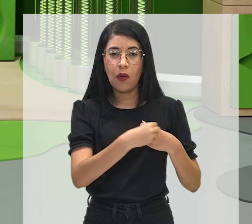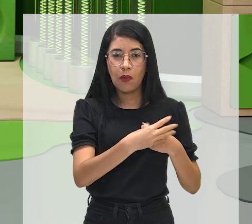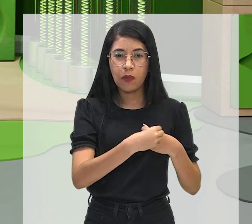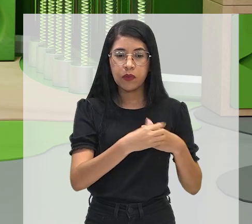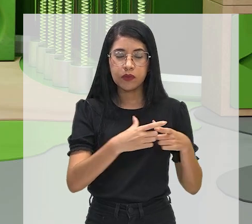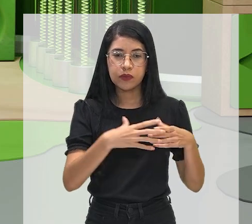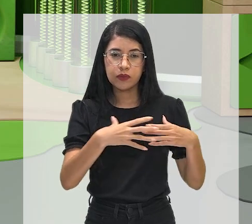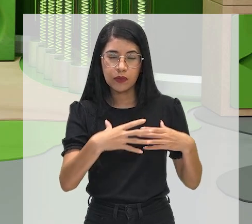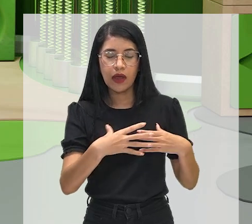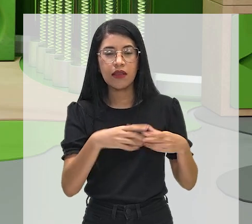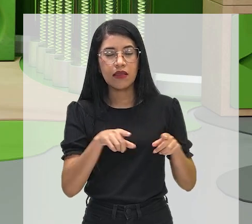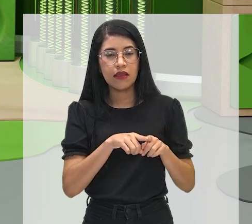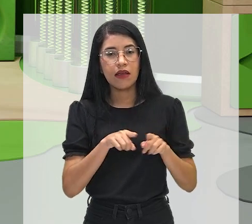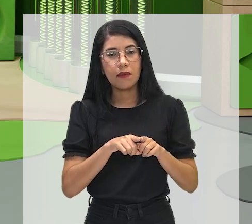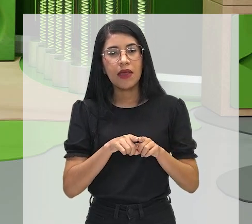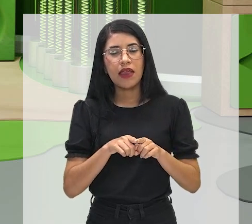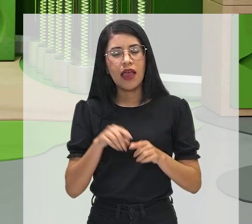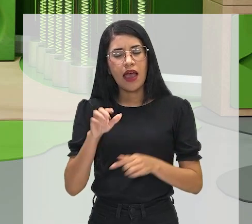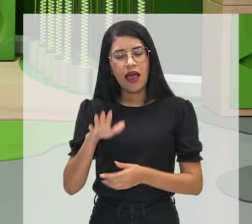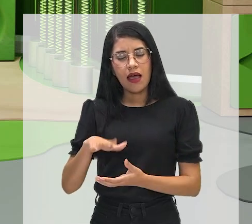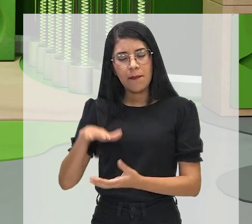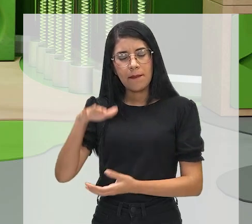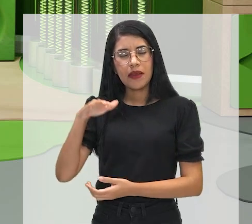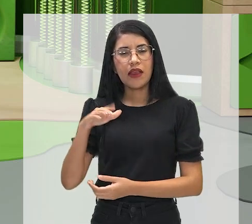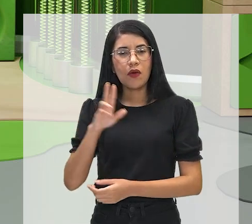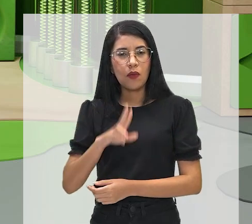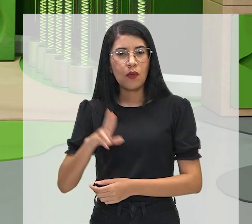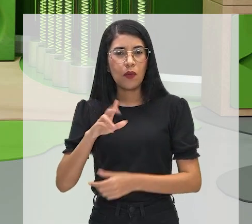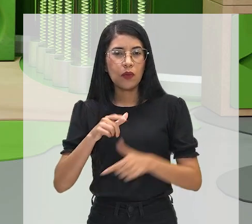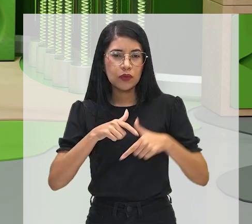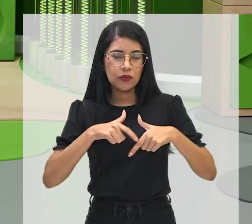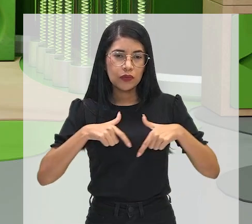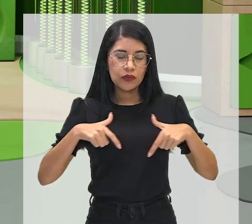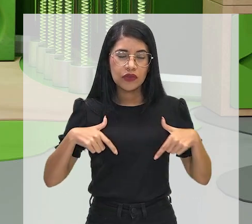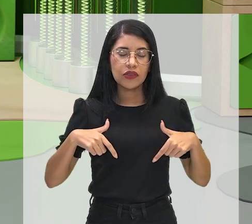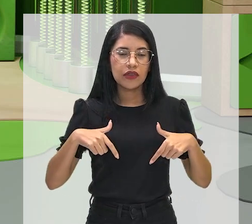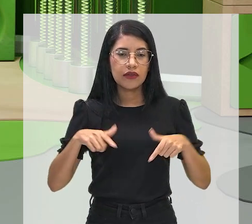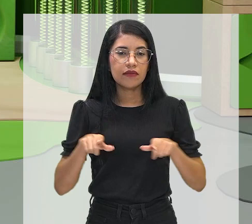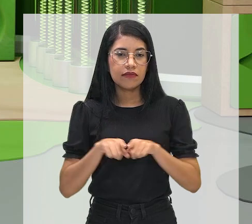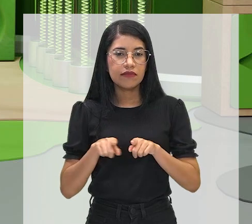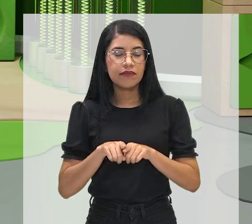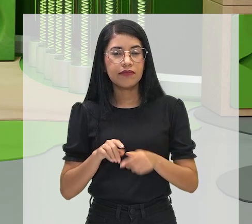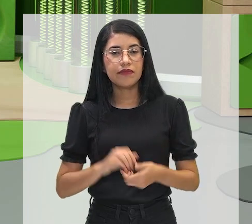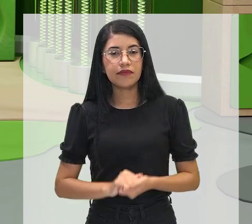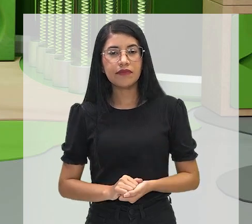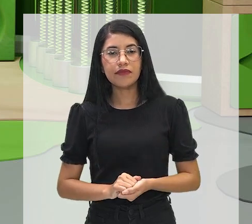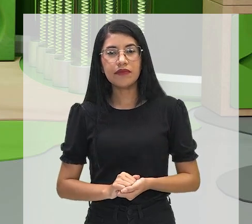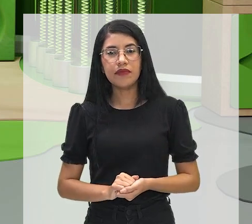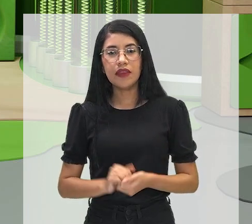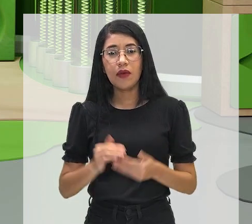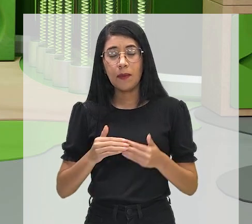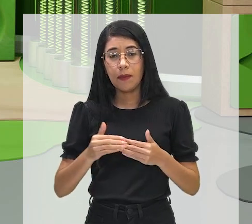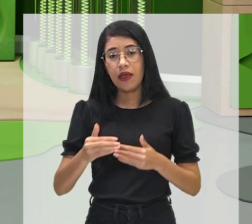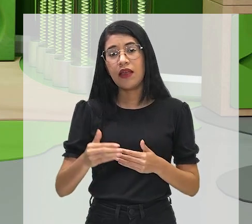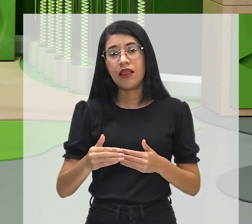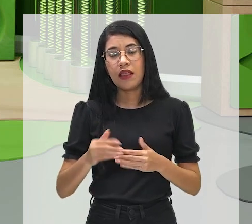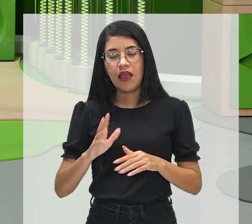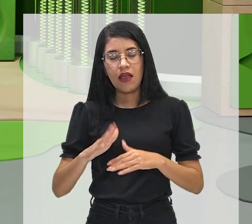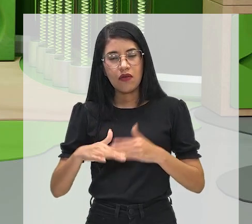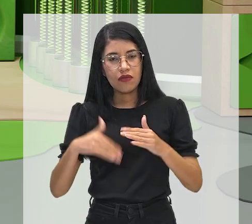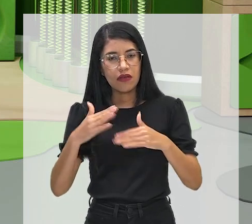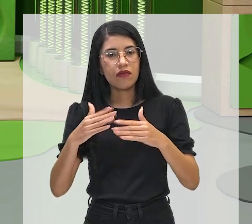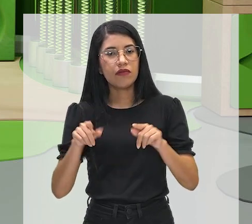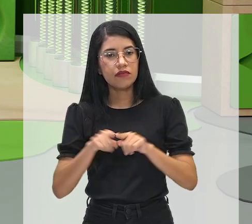das mamas, né? Aquele momento ali que a menina já vai começar a utilizar o seu primeiro sutiã, né? Então, é um momento ali de marco